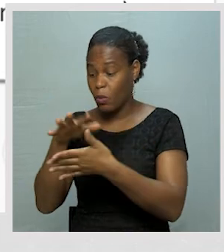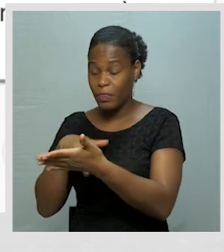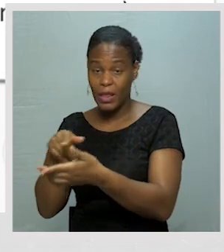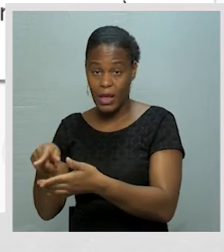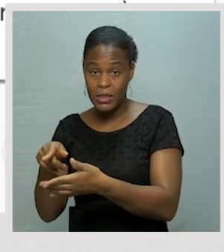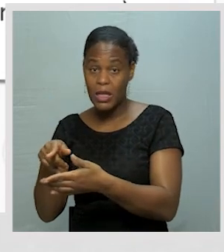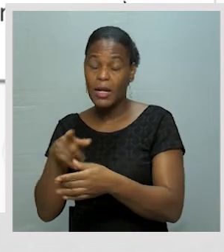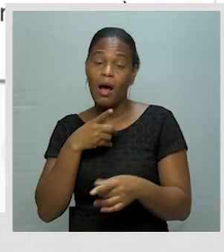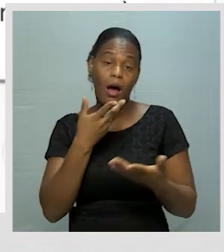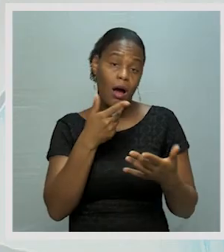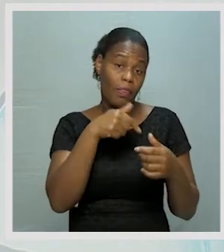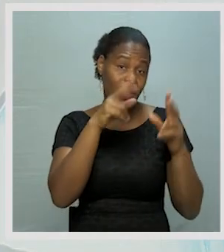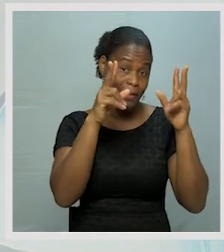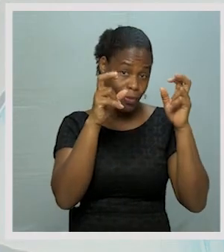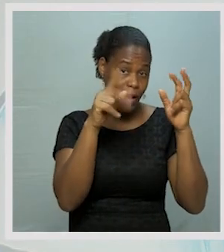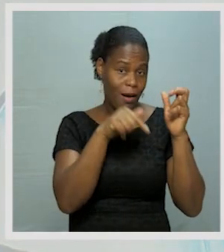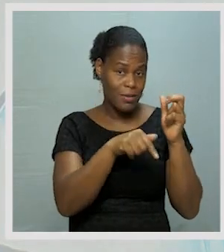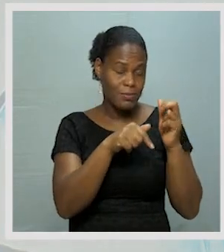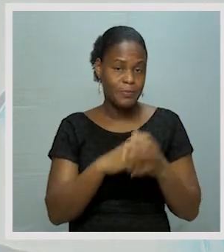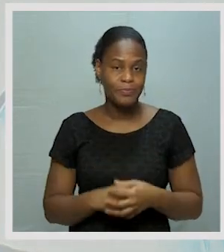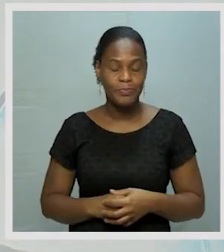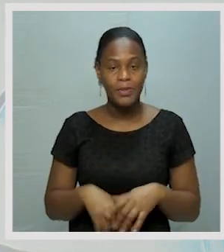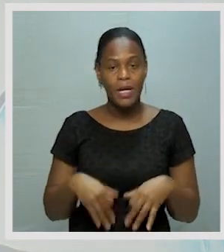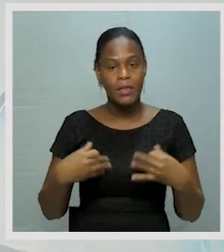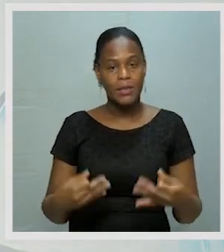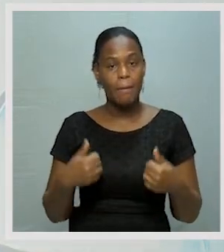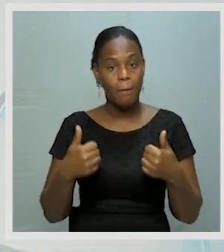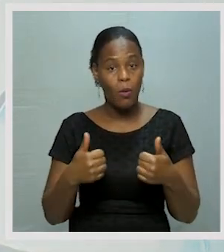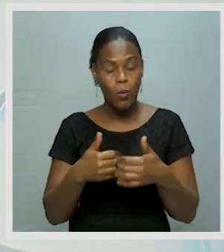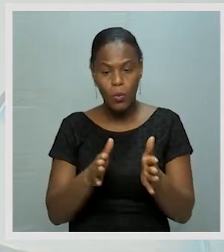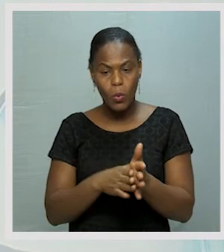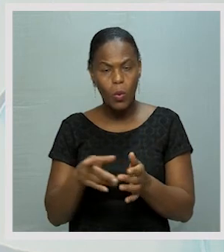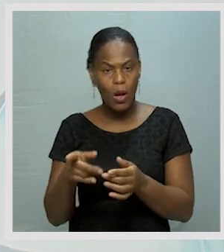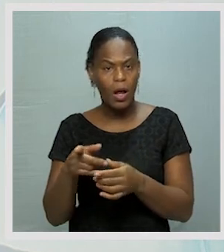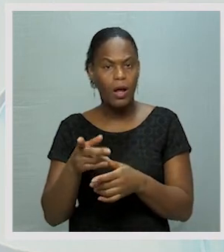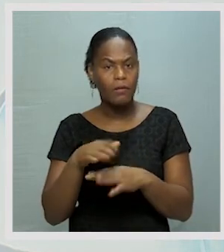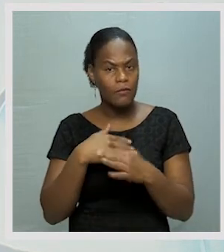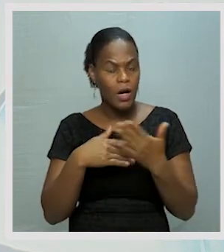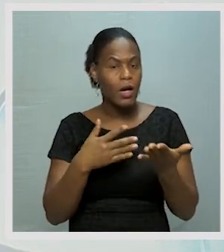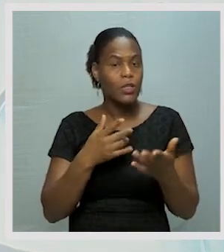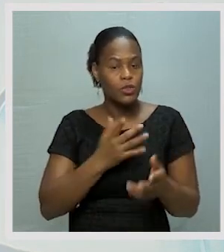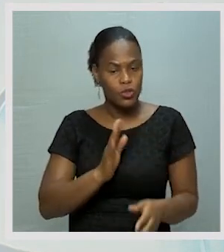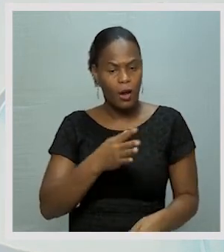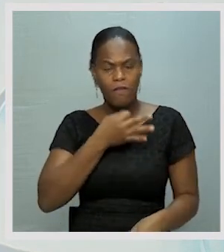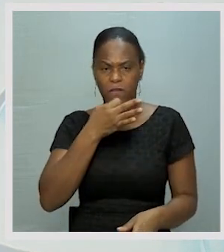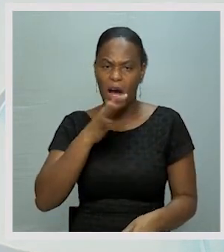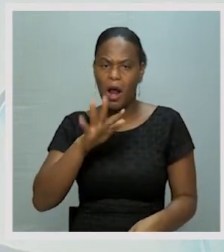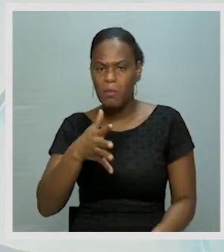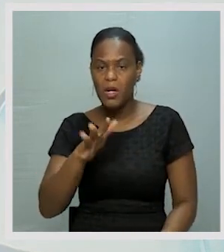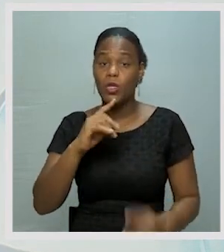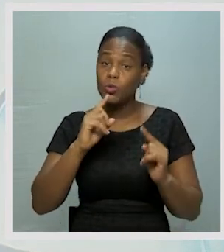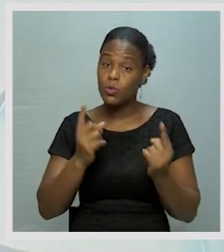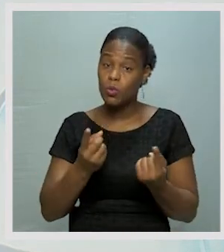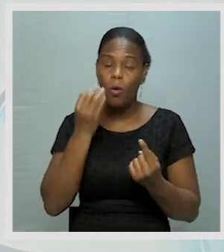estar entre aspas. Sempre bom ter tudo isso em conta. Já falamos, mais ou menos, do resumo, como